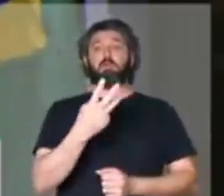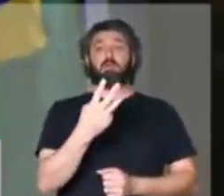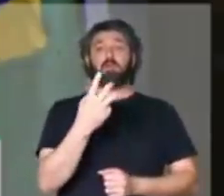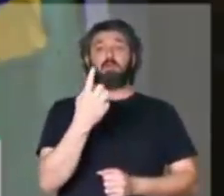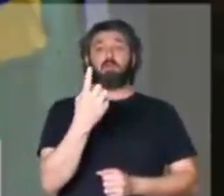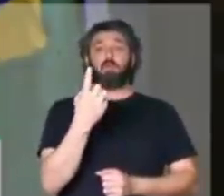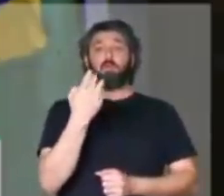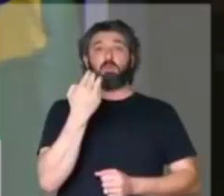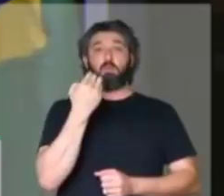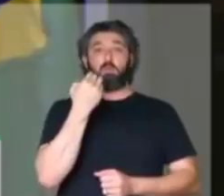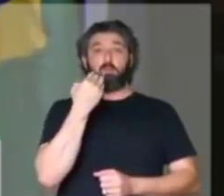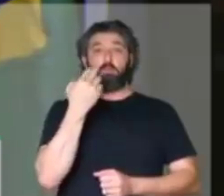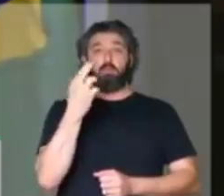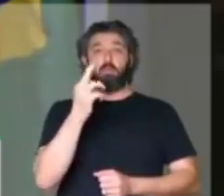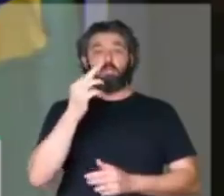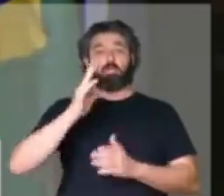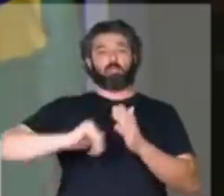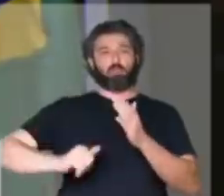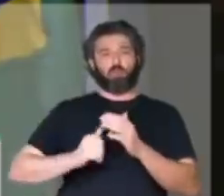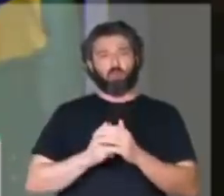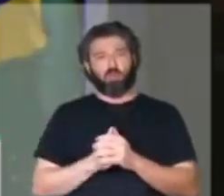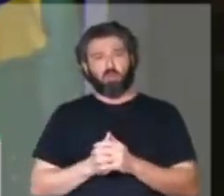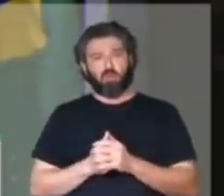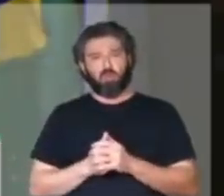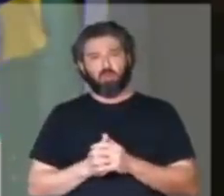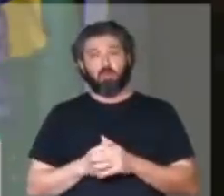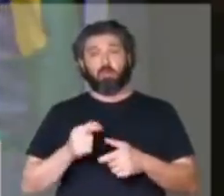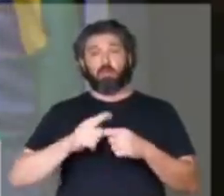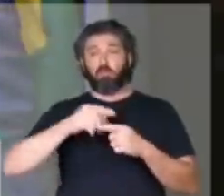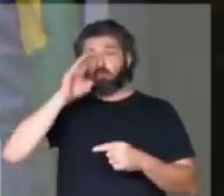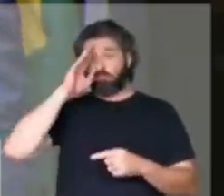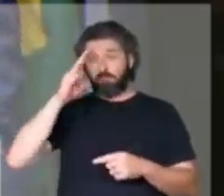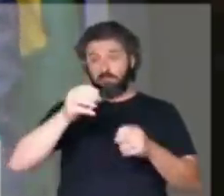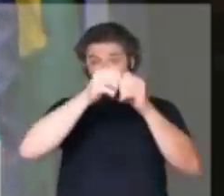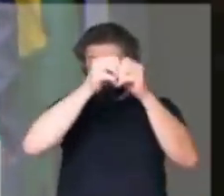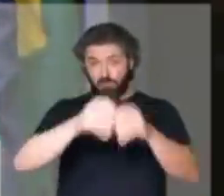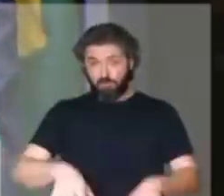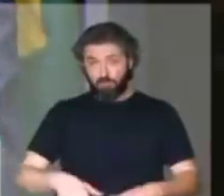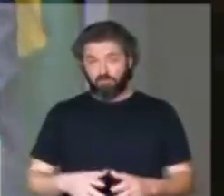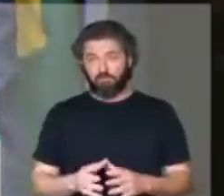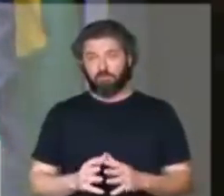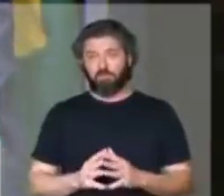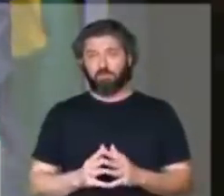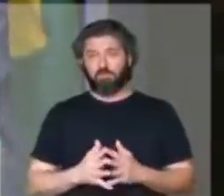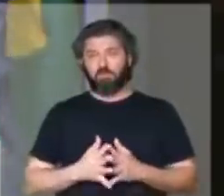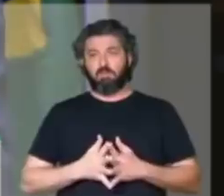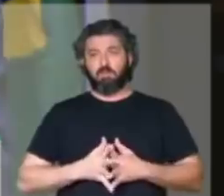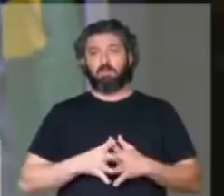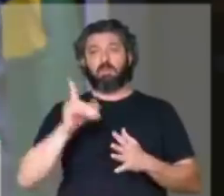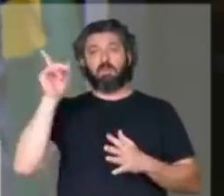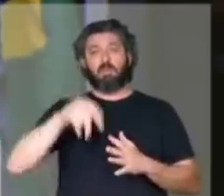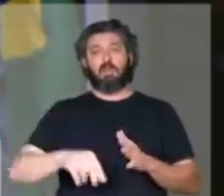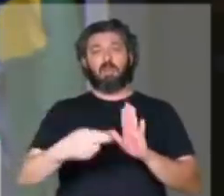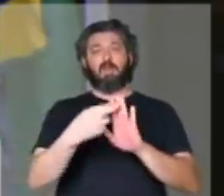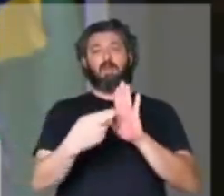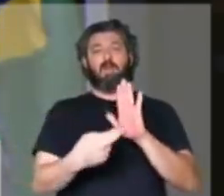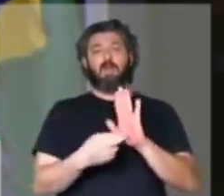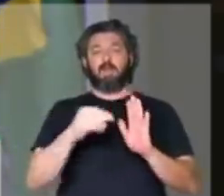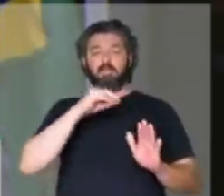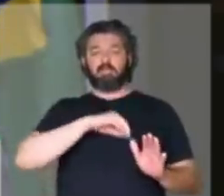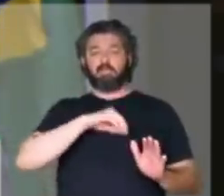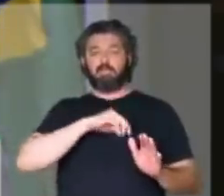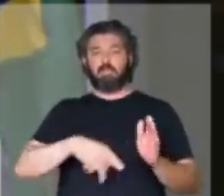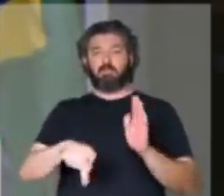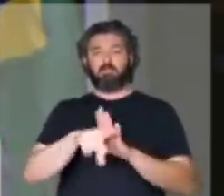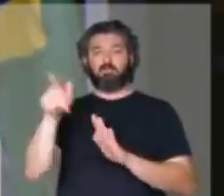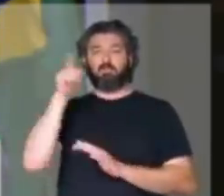bilhões de reais. Sendo que o principal prejuízo será a retirada do critério de renda